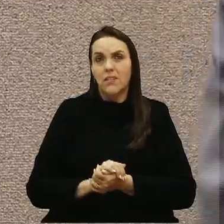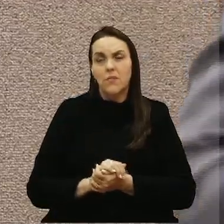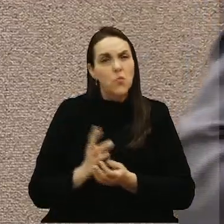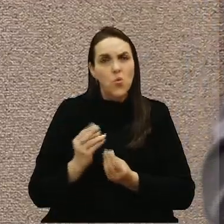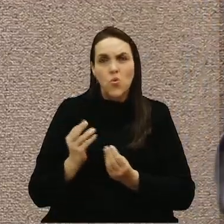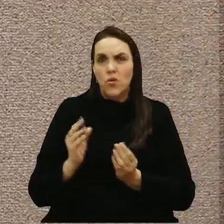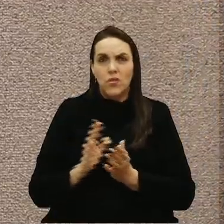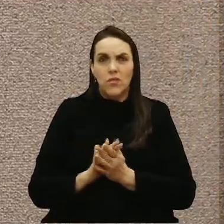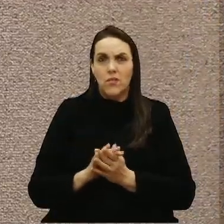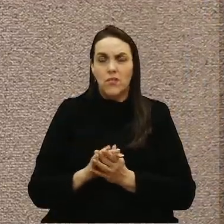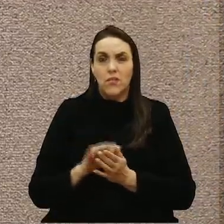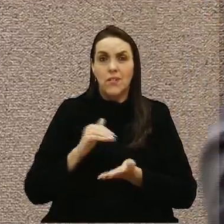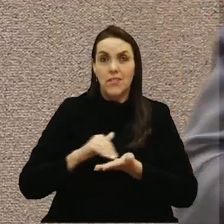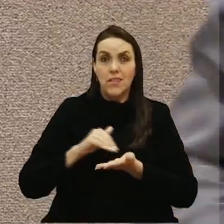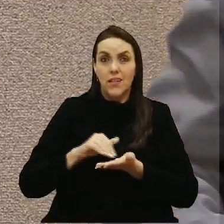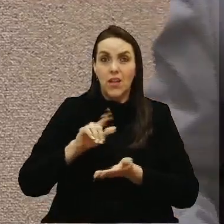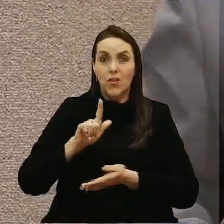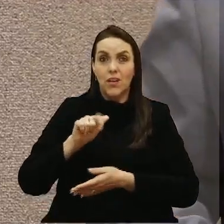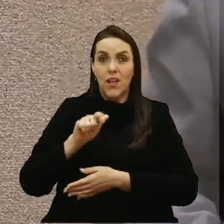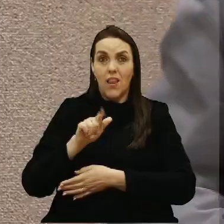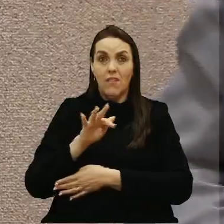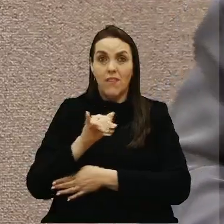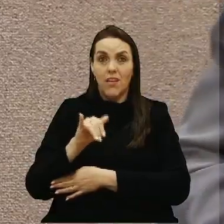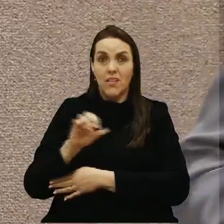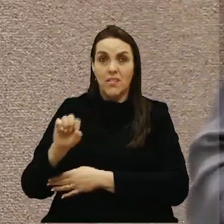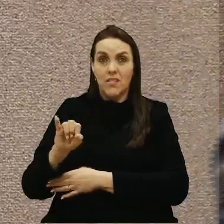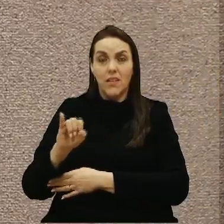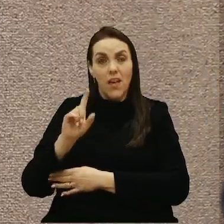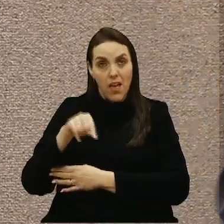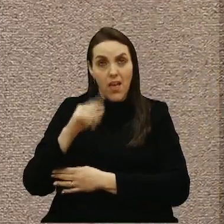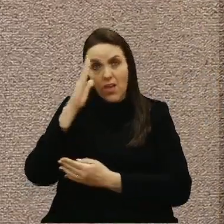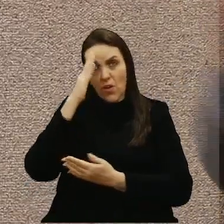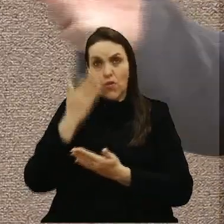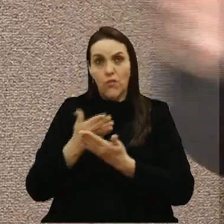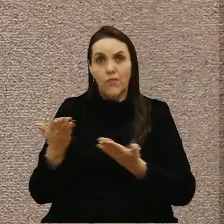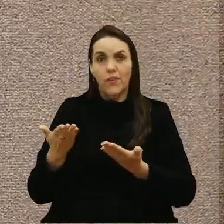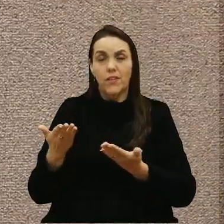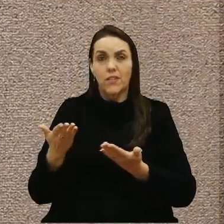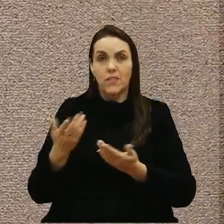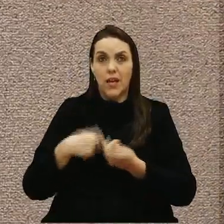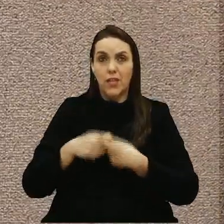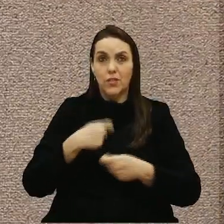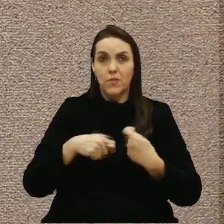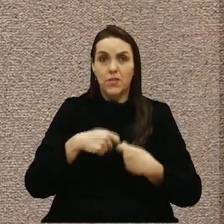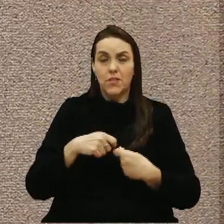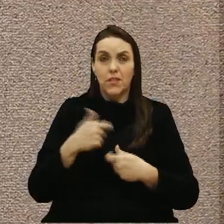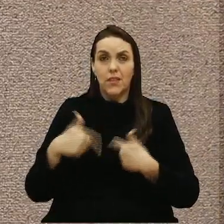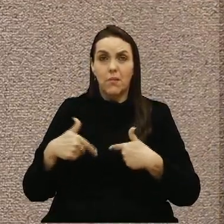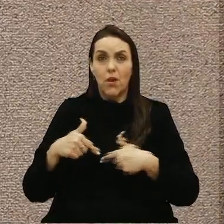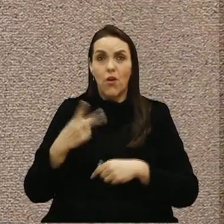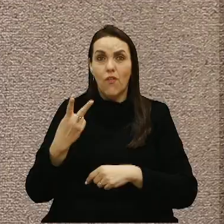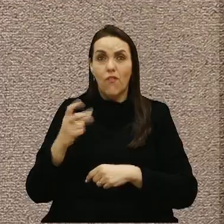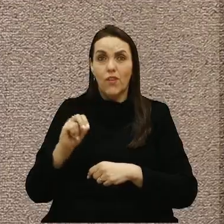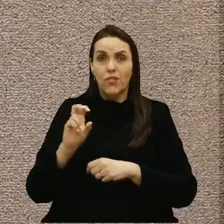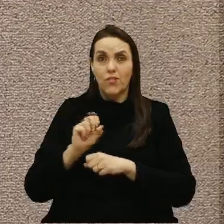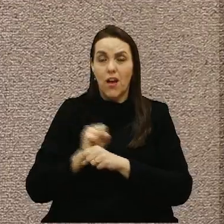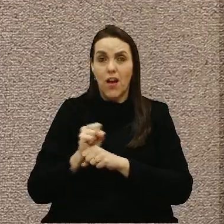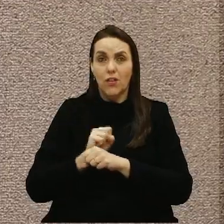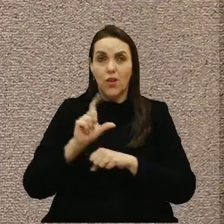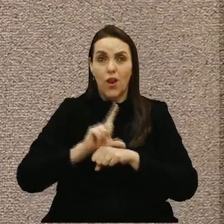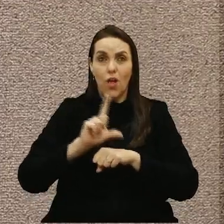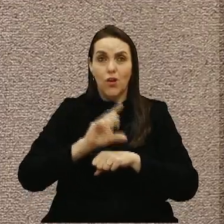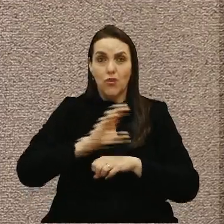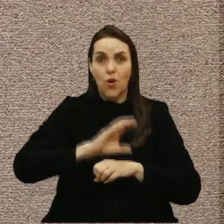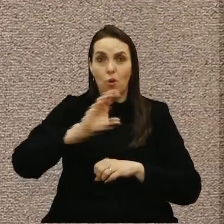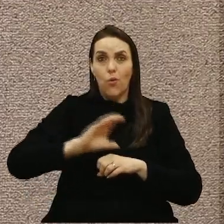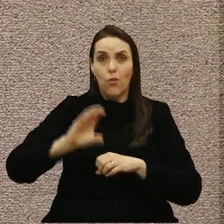E o Galaface é da confiança nossa, da administração, trabalhou 20 anos na Colombo. Ele está organizando